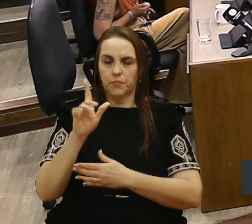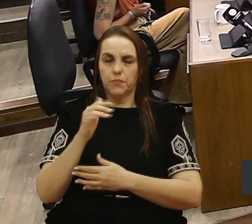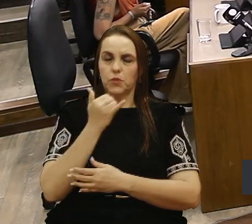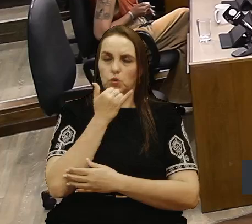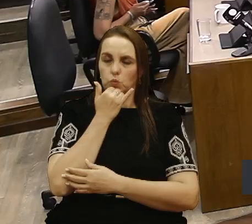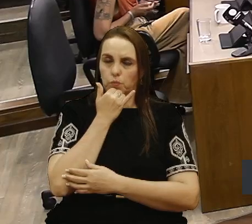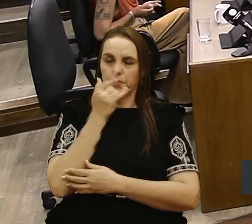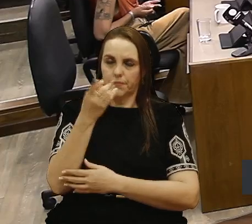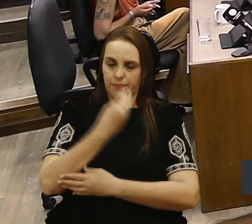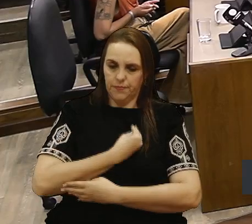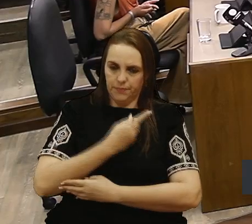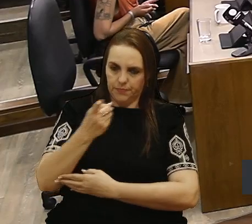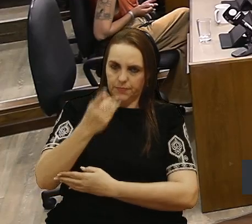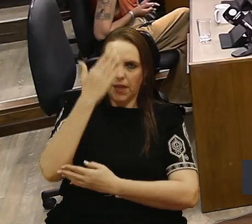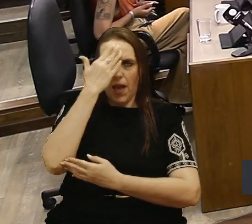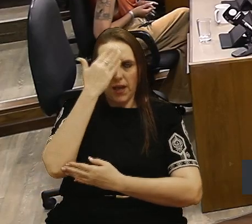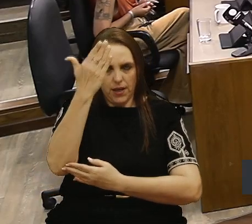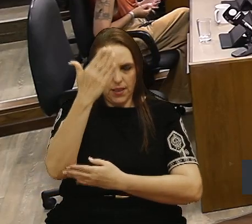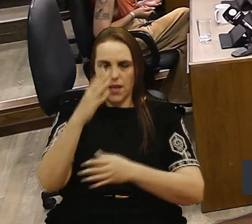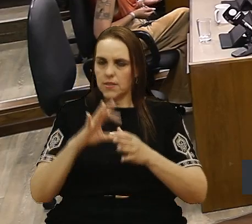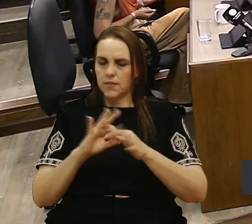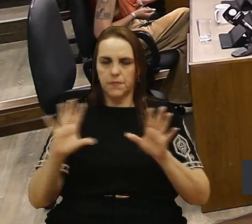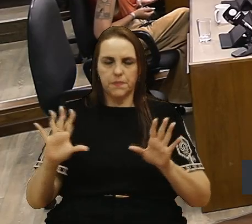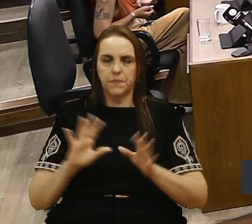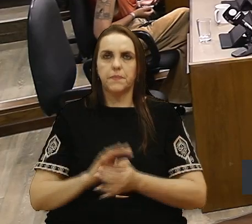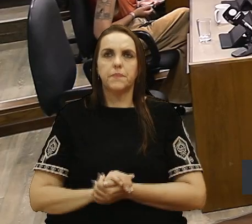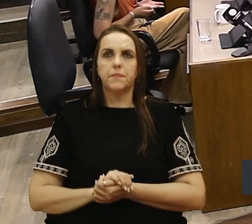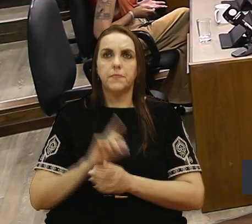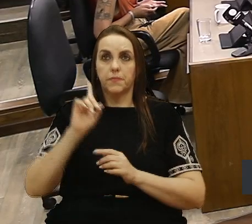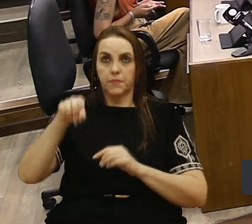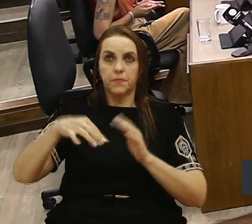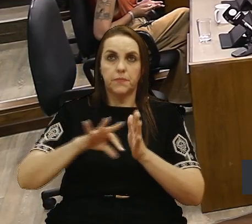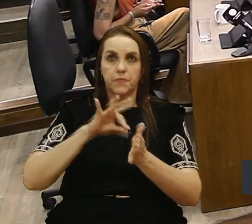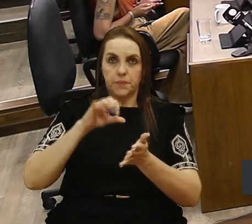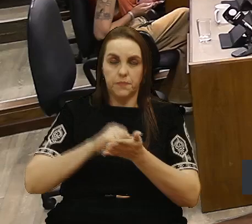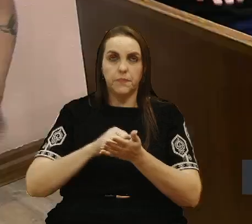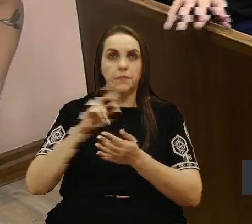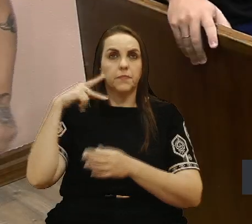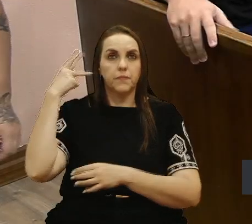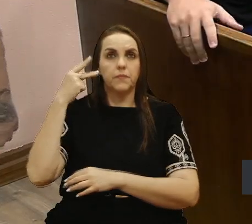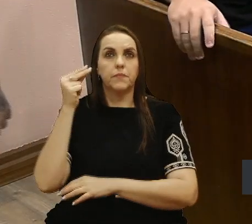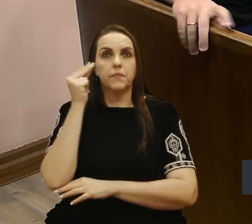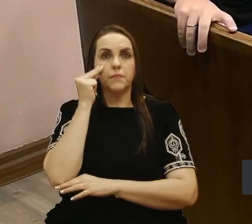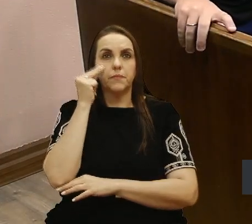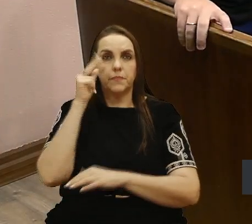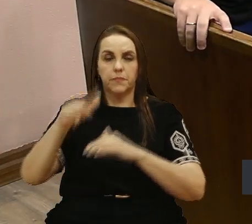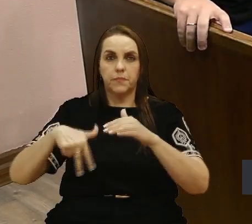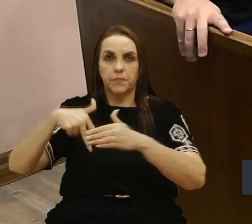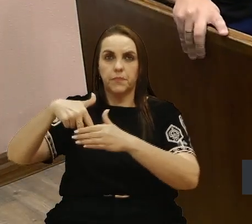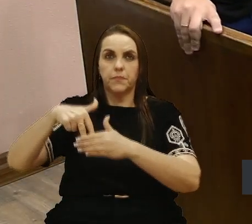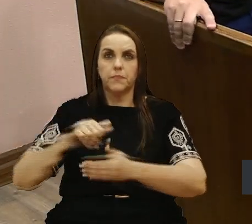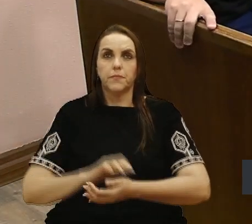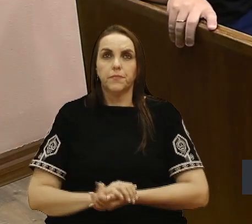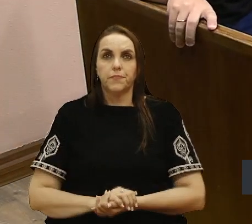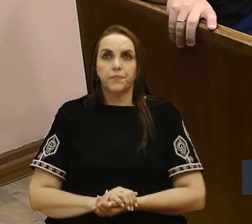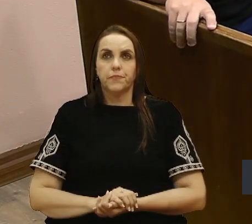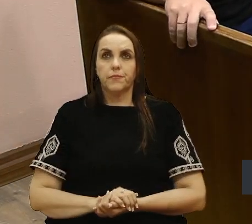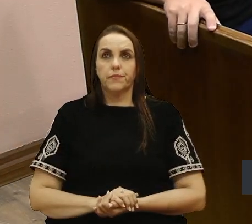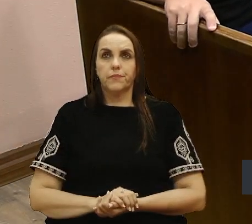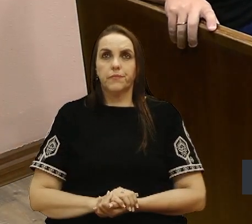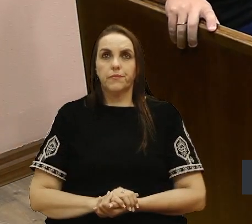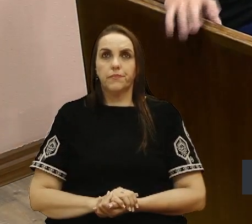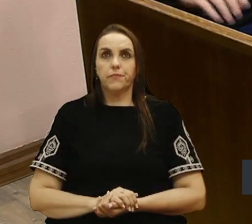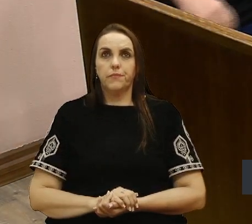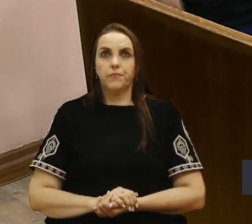desculpa. Agradece e abre mão. Próximo inscrito, vereador Cláudio Libarte, da tribuna. Obrigado, presidente. Vamos lá, eu gostaria